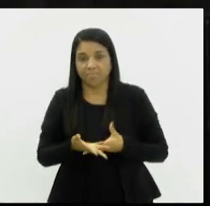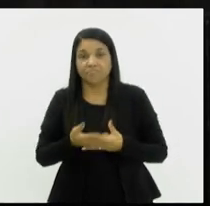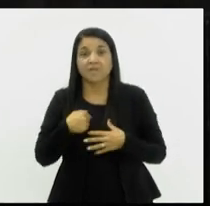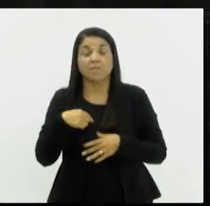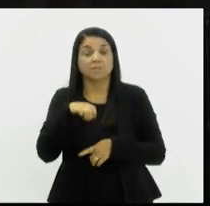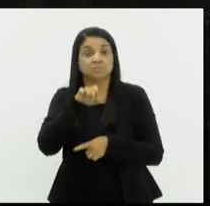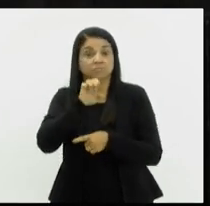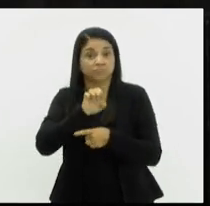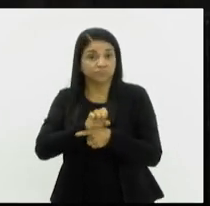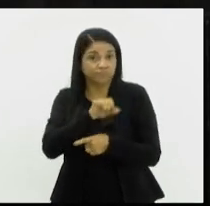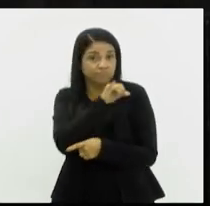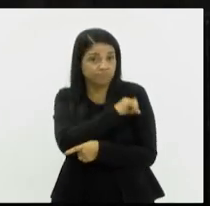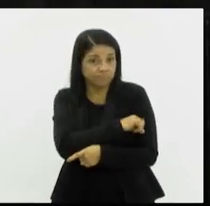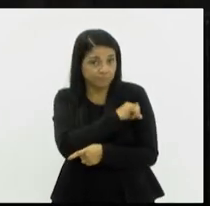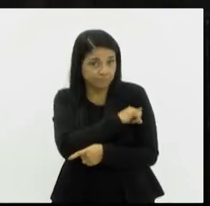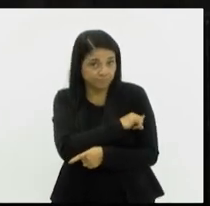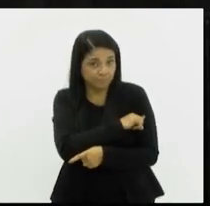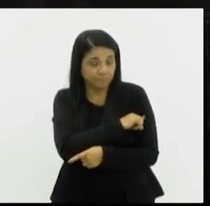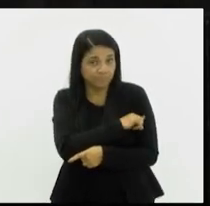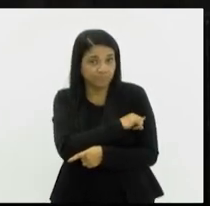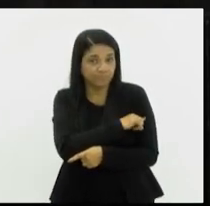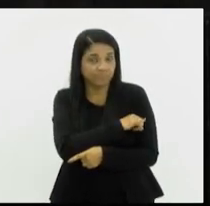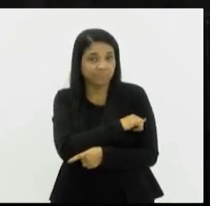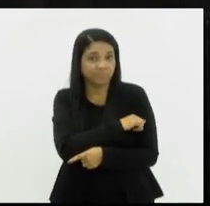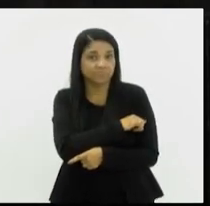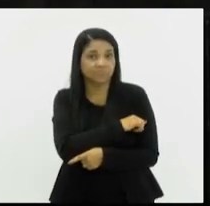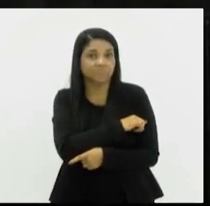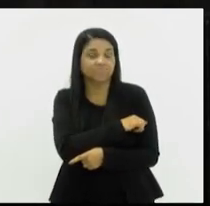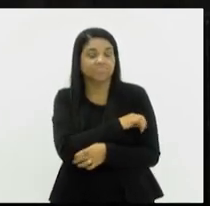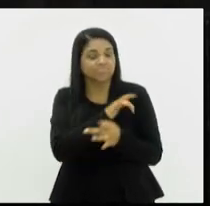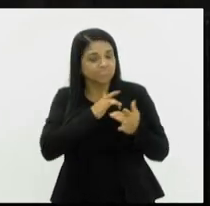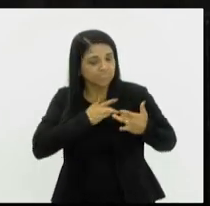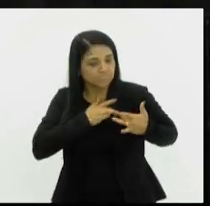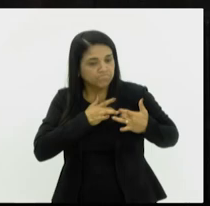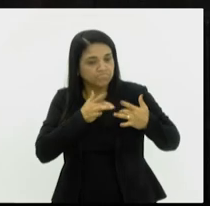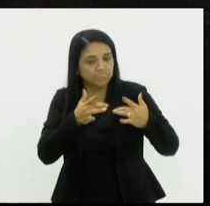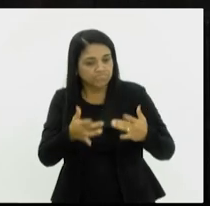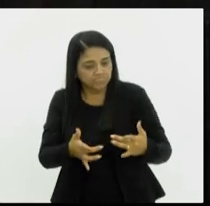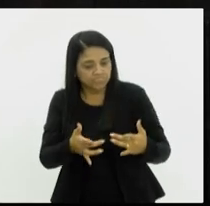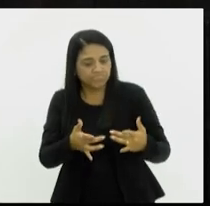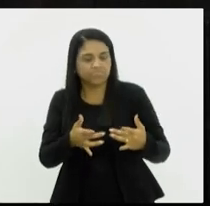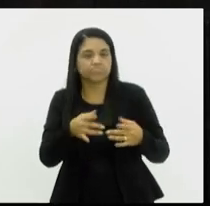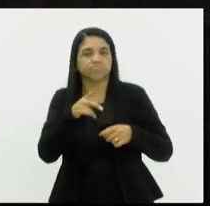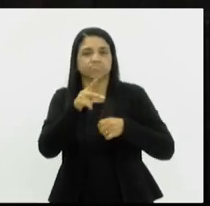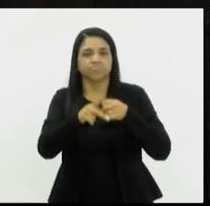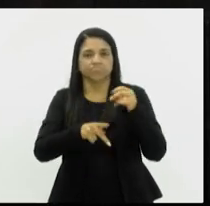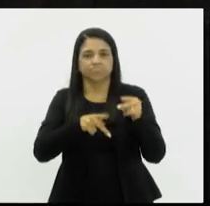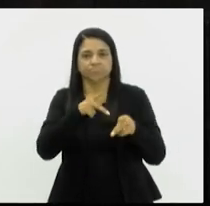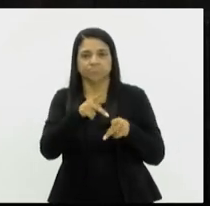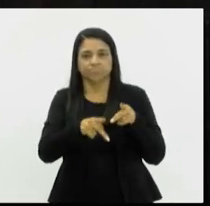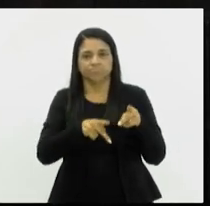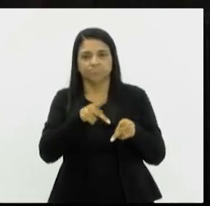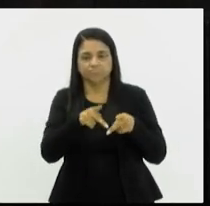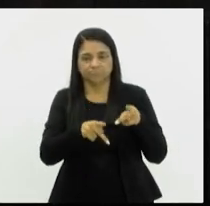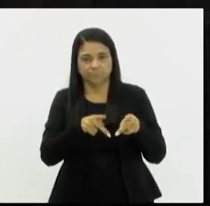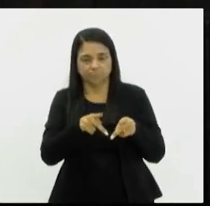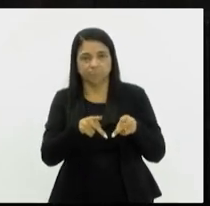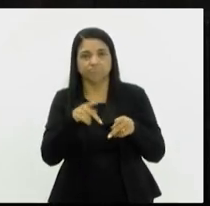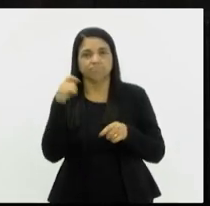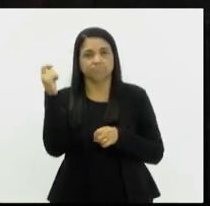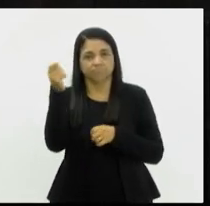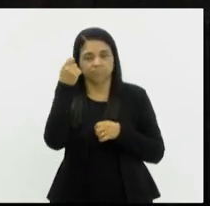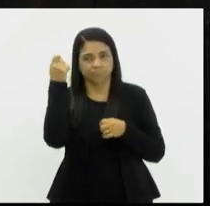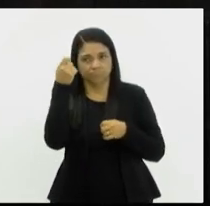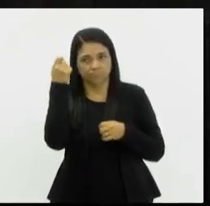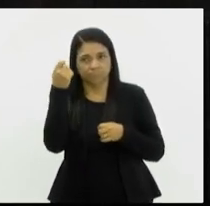do Rio de Janeiro tem que ser absolutamente solidário com a população gaúcha,